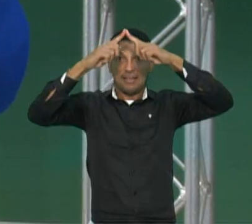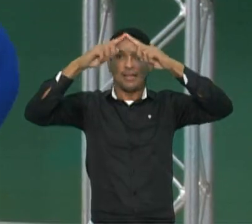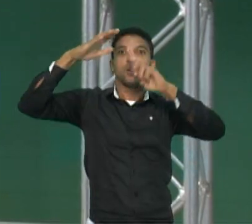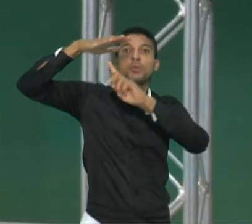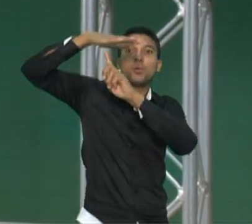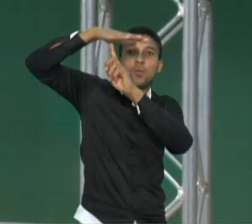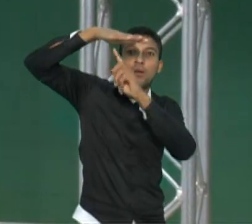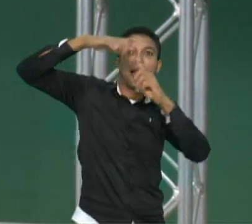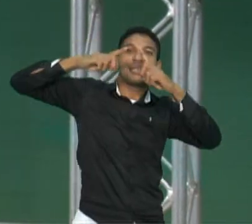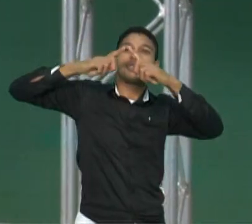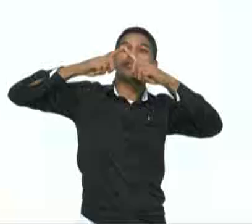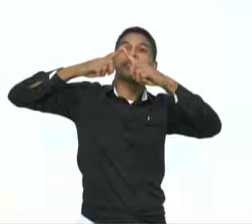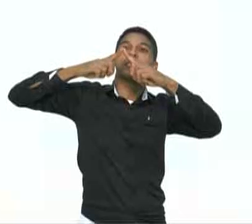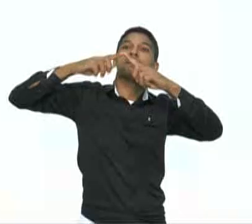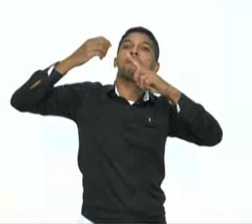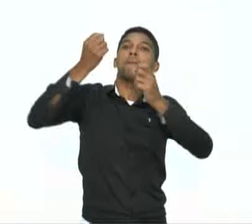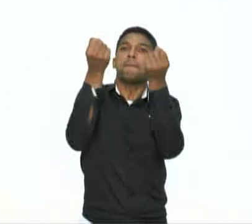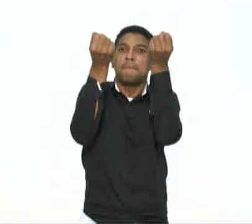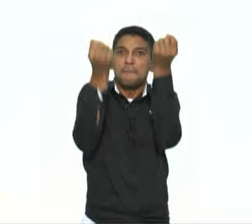estar sobre as colunas.